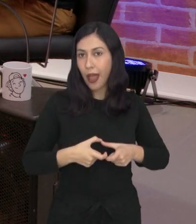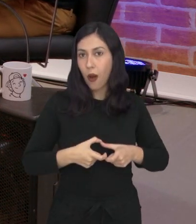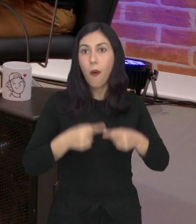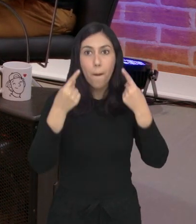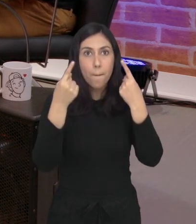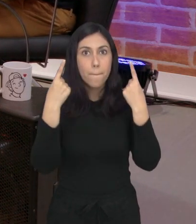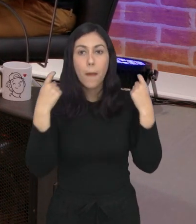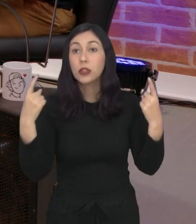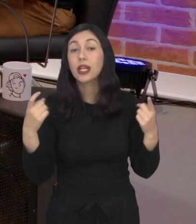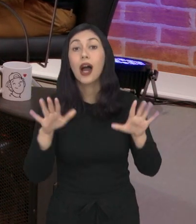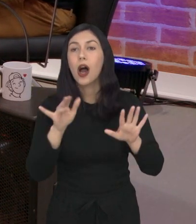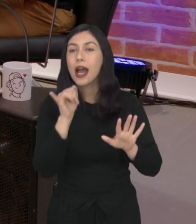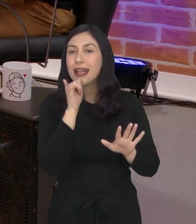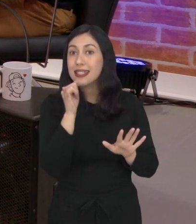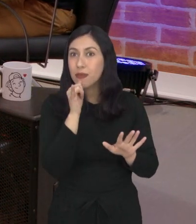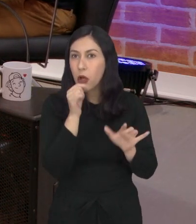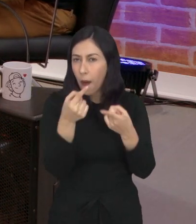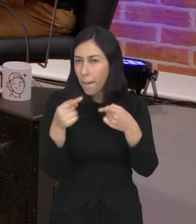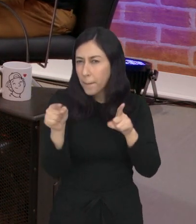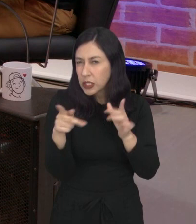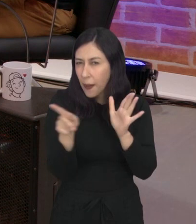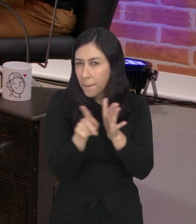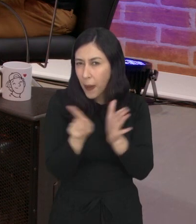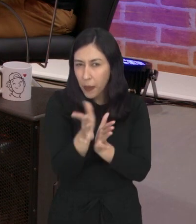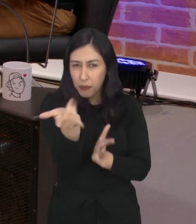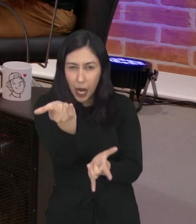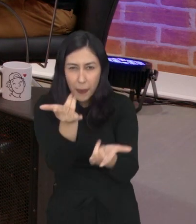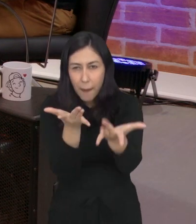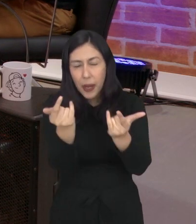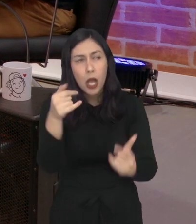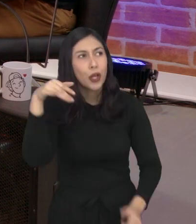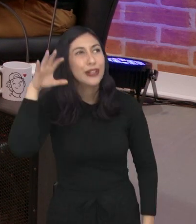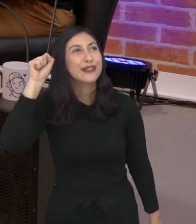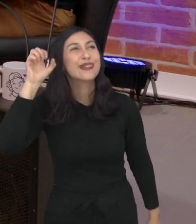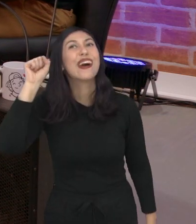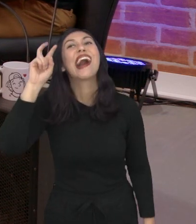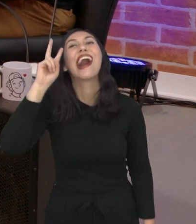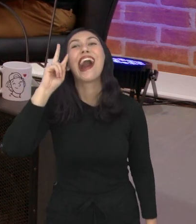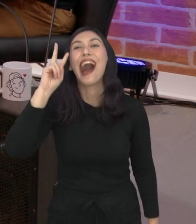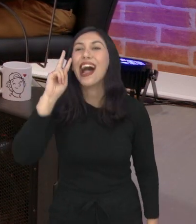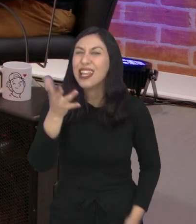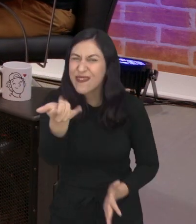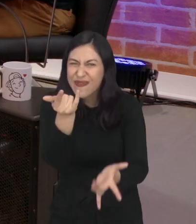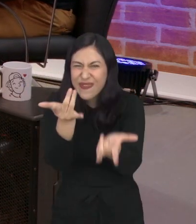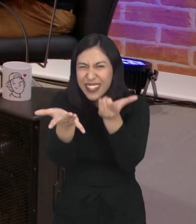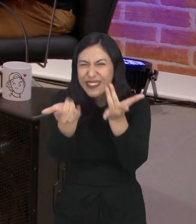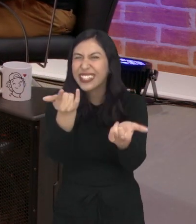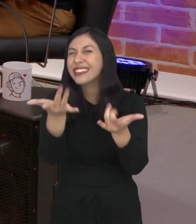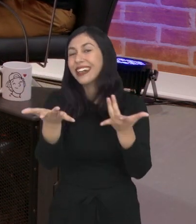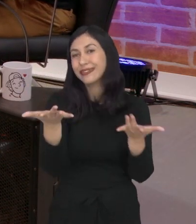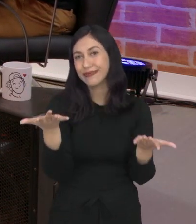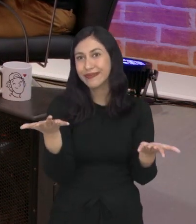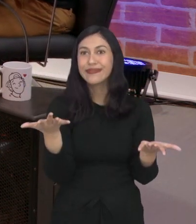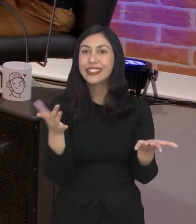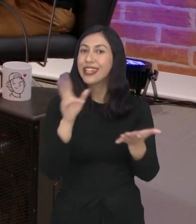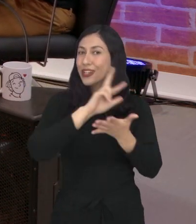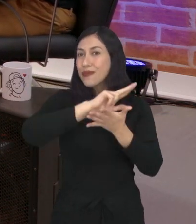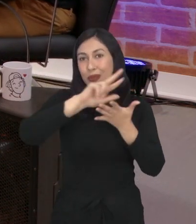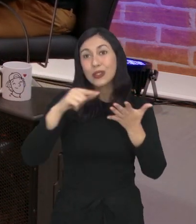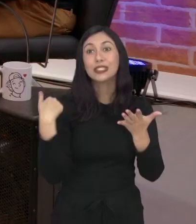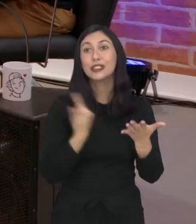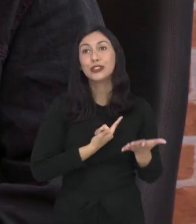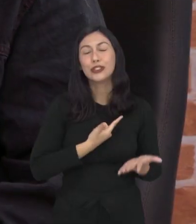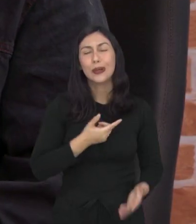música, aquela que é do Homem-Aranha, todo mundo sabe que é do primeiro filme do Homem-Aranha. Sabe? Tipo, tem umas coisas assim que a gente